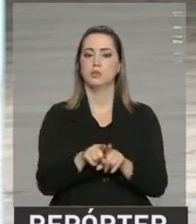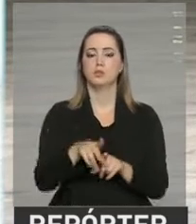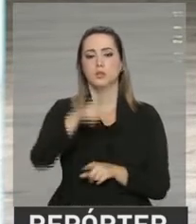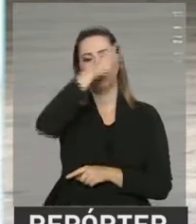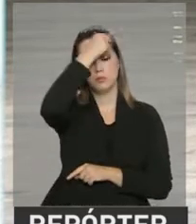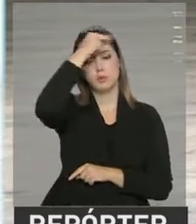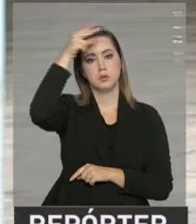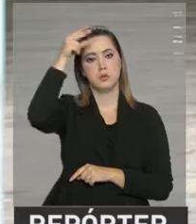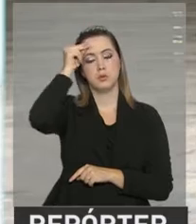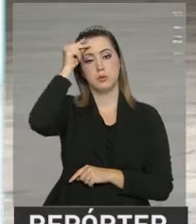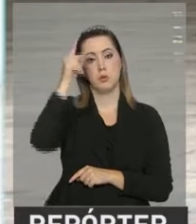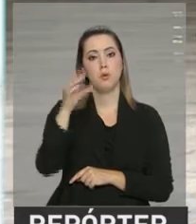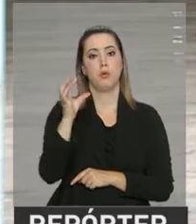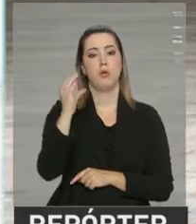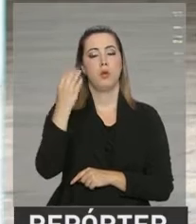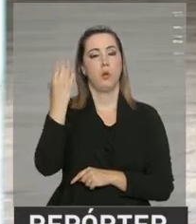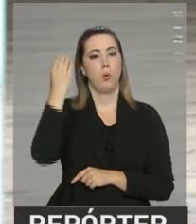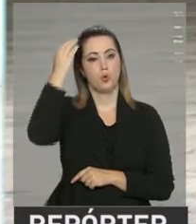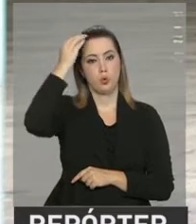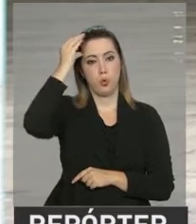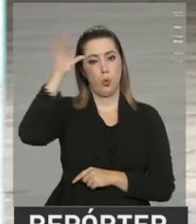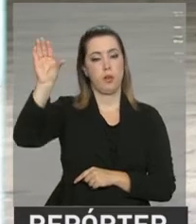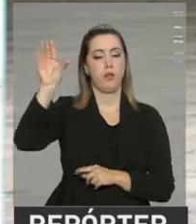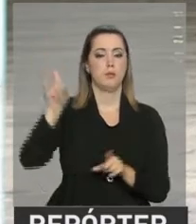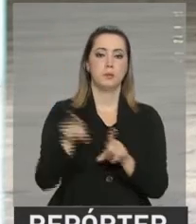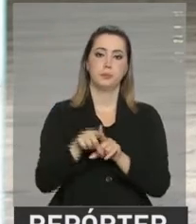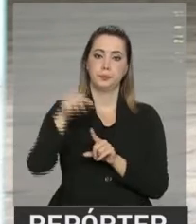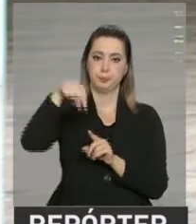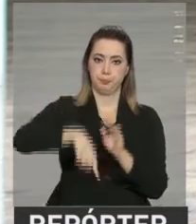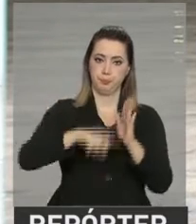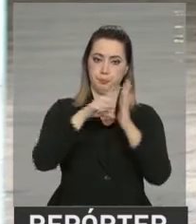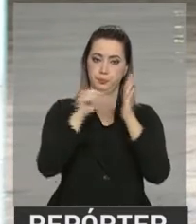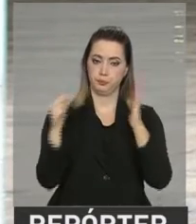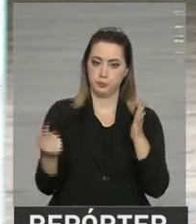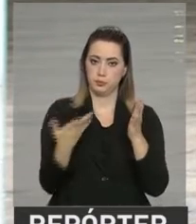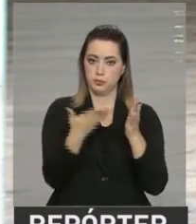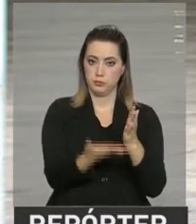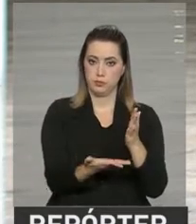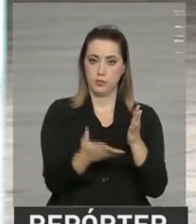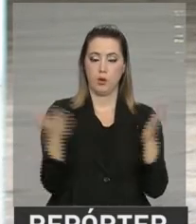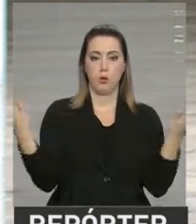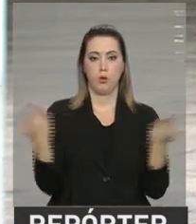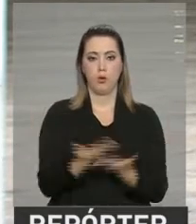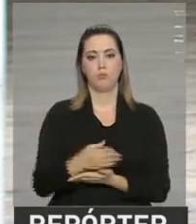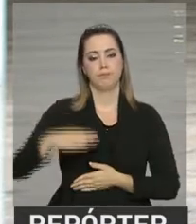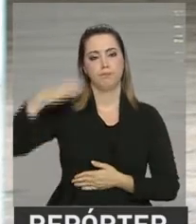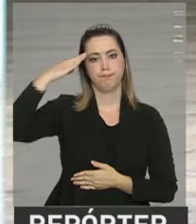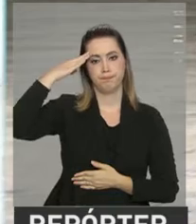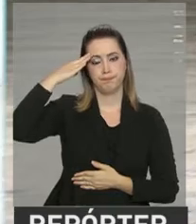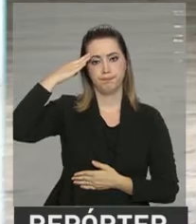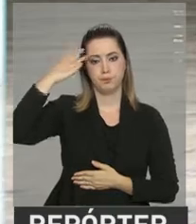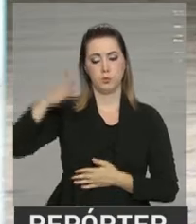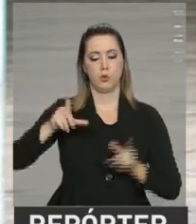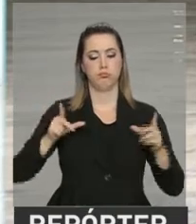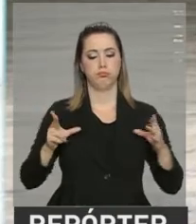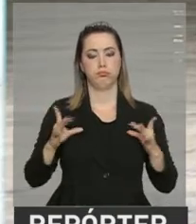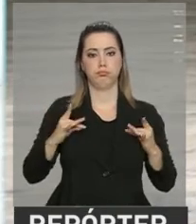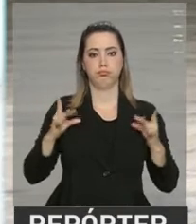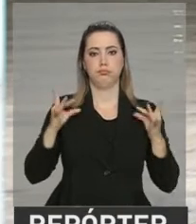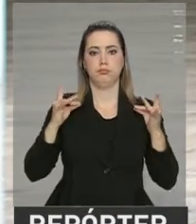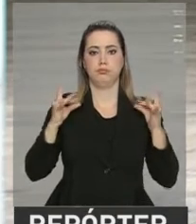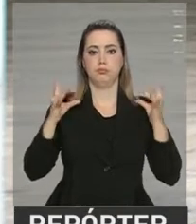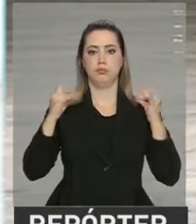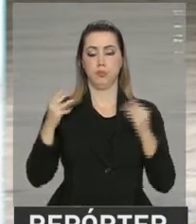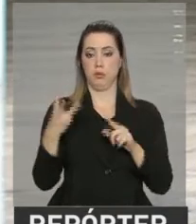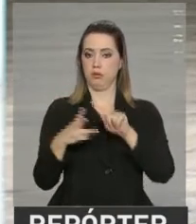Pinheiro. As reuniões do presidente serão aqui no Palácio do Planalto. E hoje pela manhã, oficiais generais recentemente promovidos na Marinha,